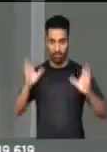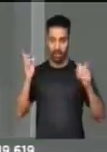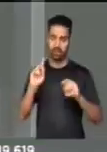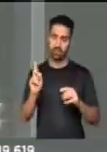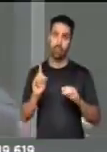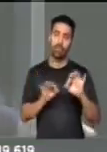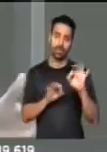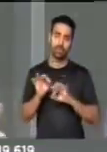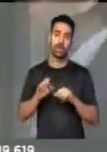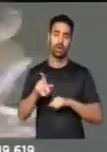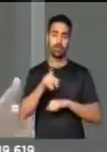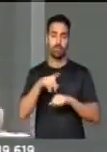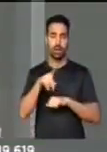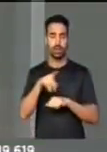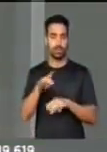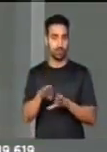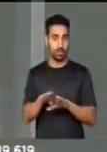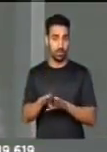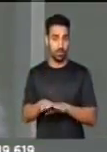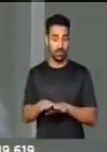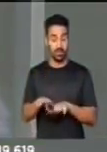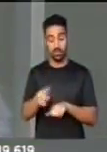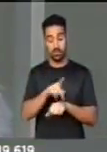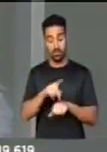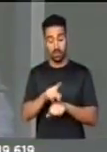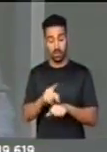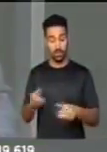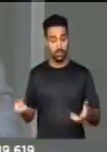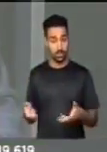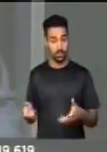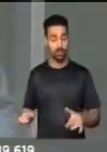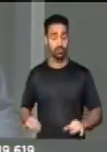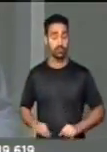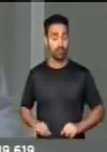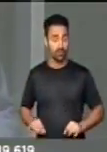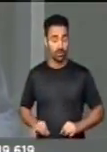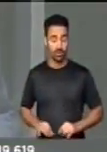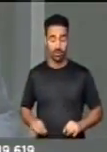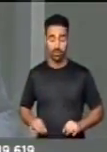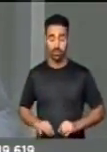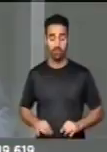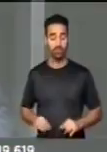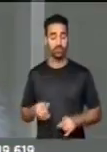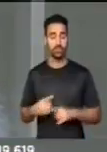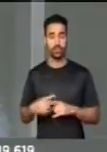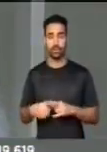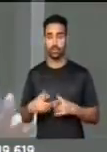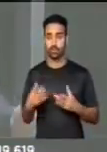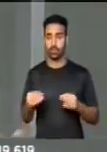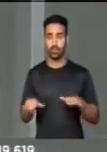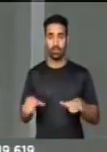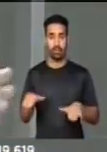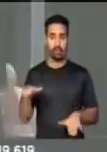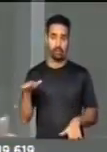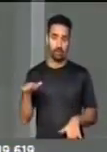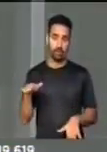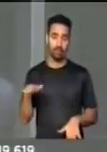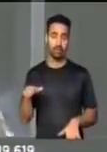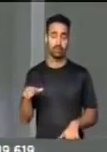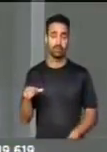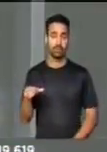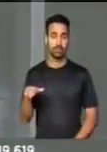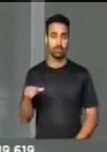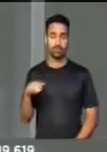nação. Essa nação que está pagando um preço muito caro, fruto do desequilíbrio, fruto exatamente